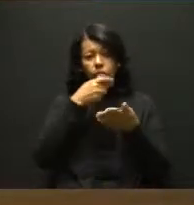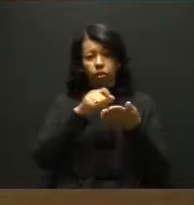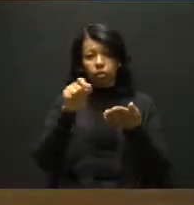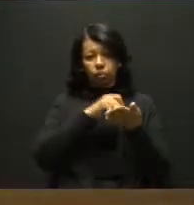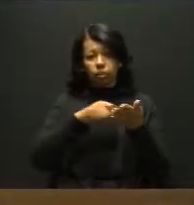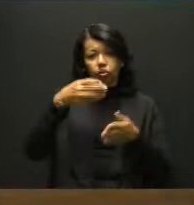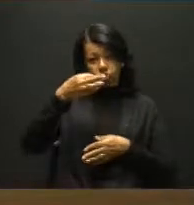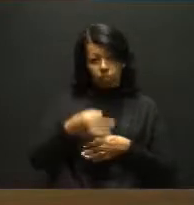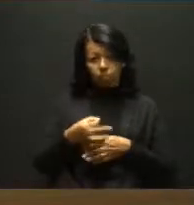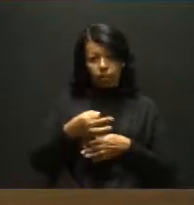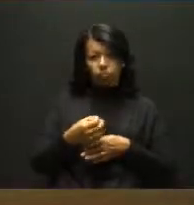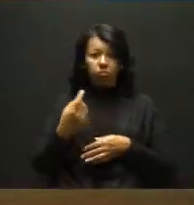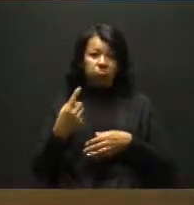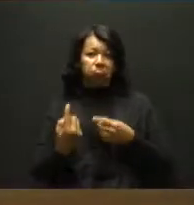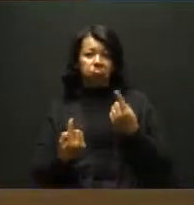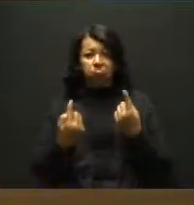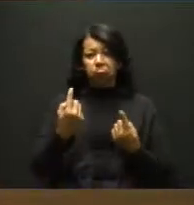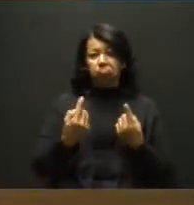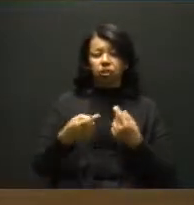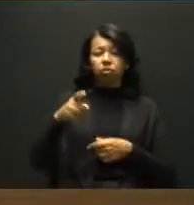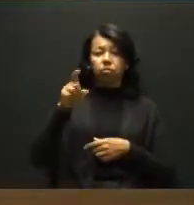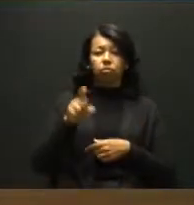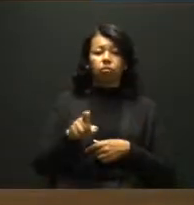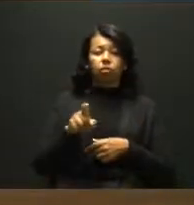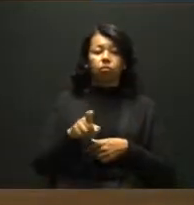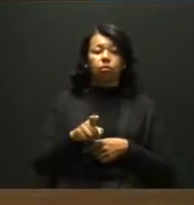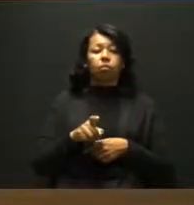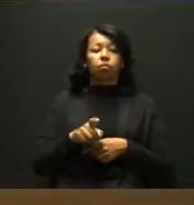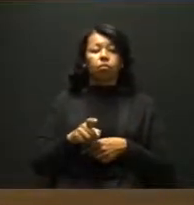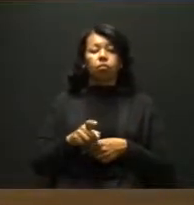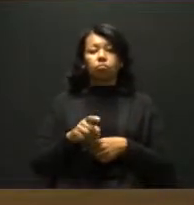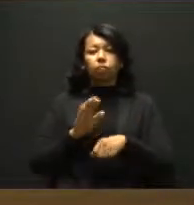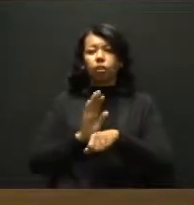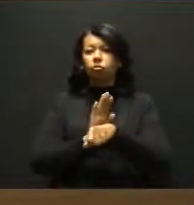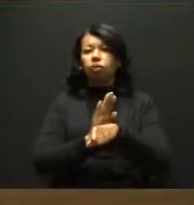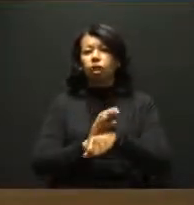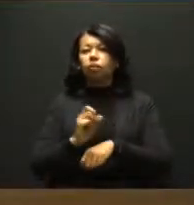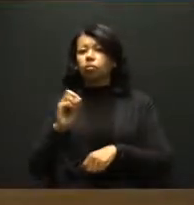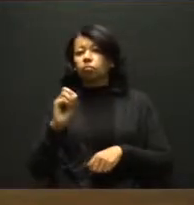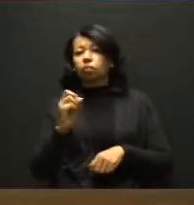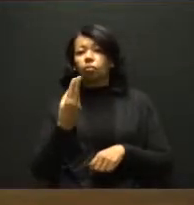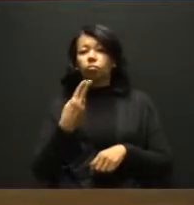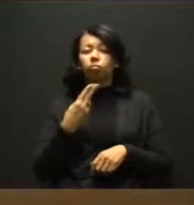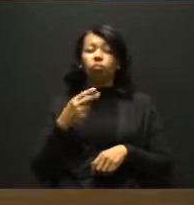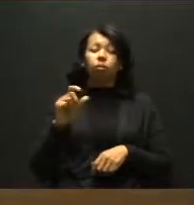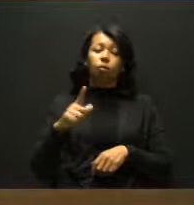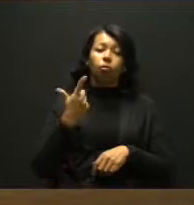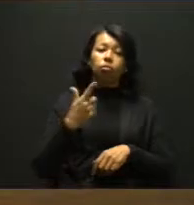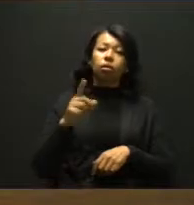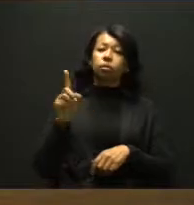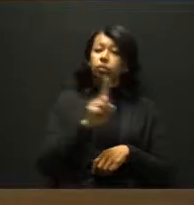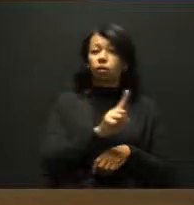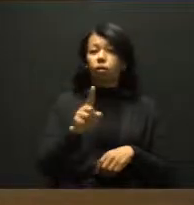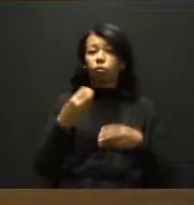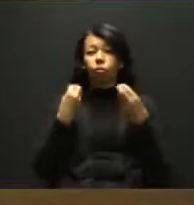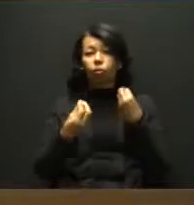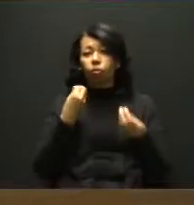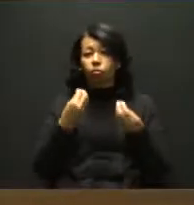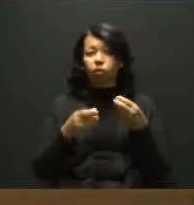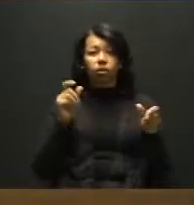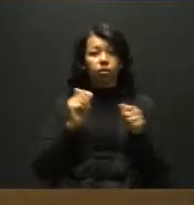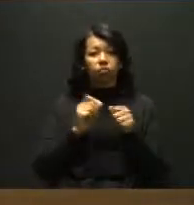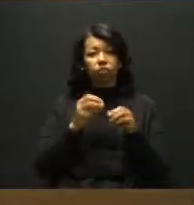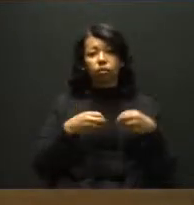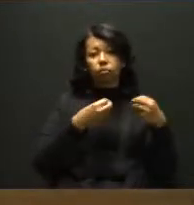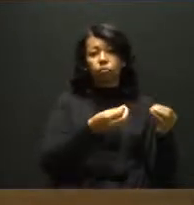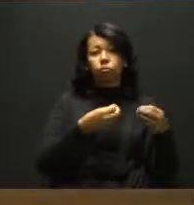justamente isso algumas estão sendo beneficiados e algumas outras não tão gostaria de entender como está sendo feito essa redistribuição